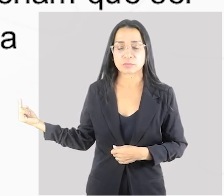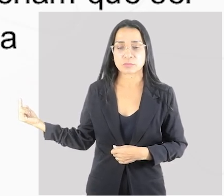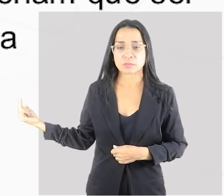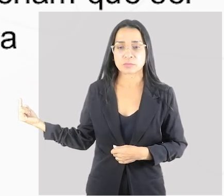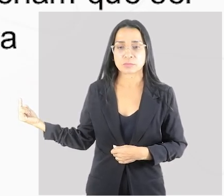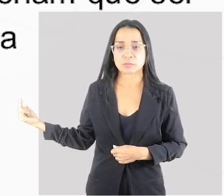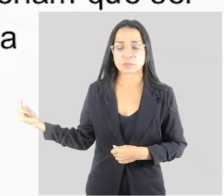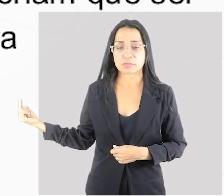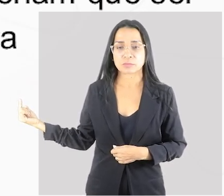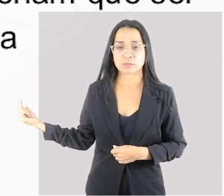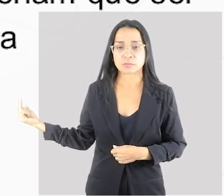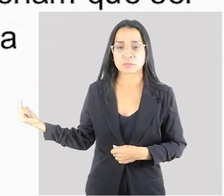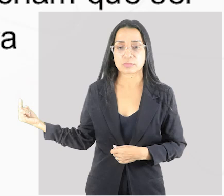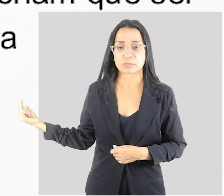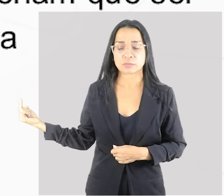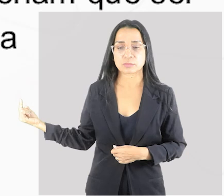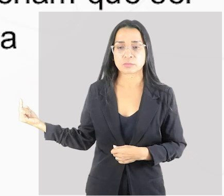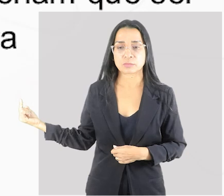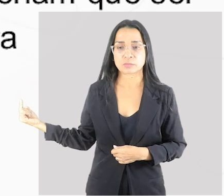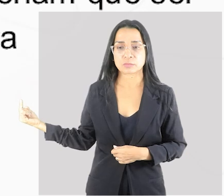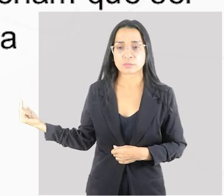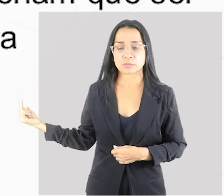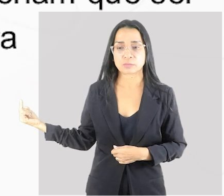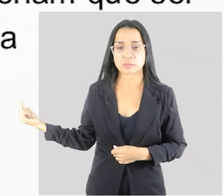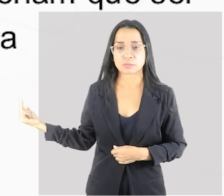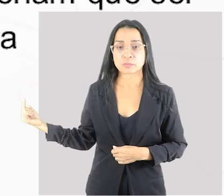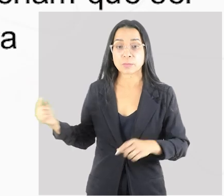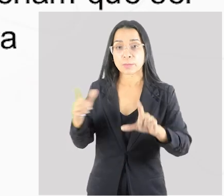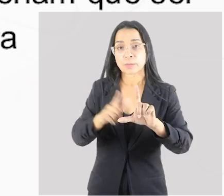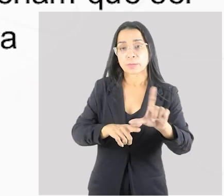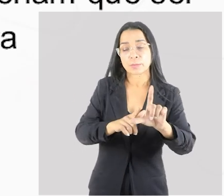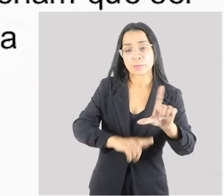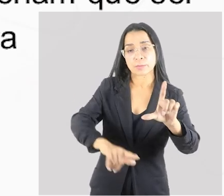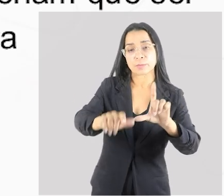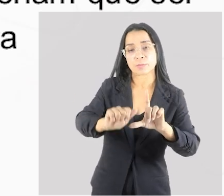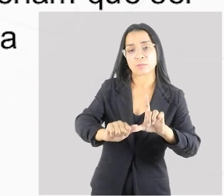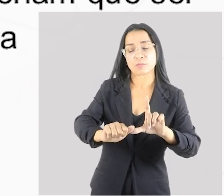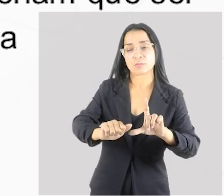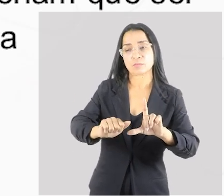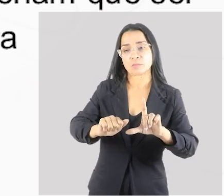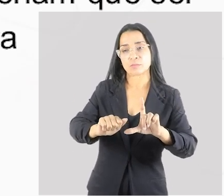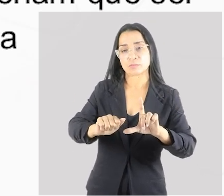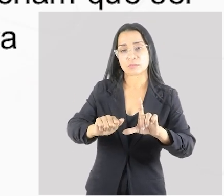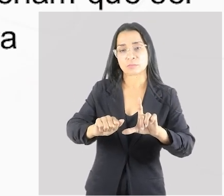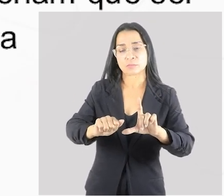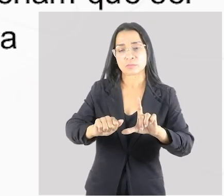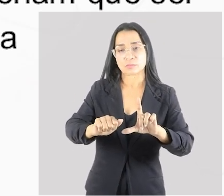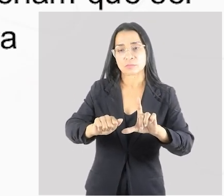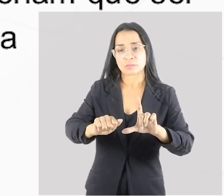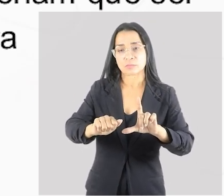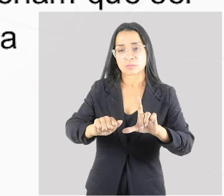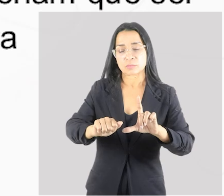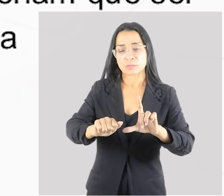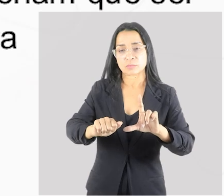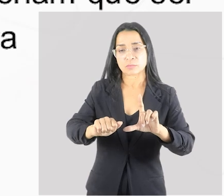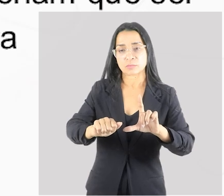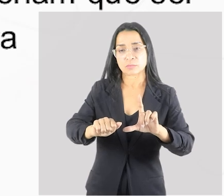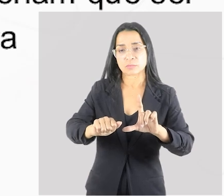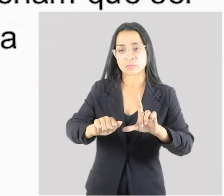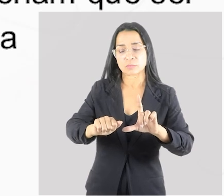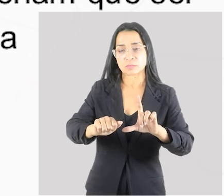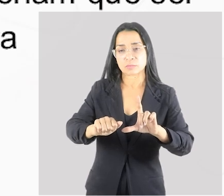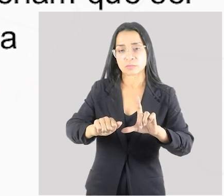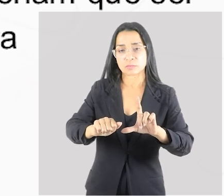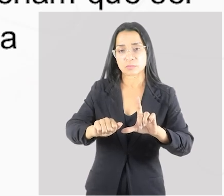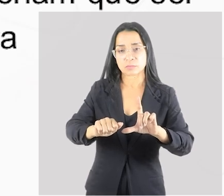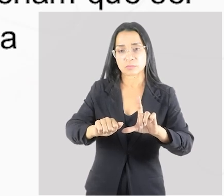que, bora lá, letra A, as proteínas sintetizadas pelo camundongo teriam que ser injetadas em um tumor e elas